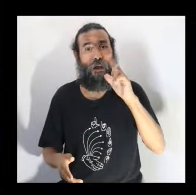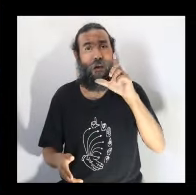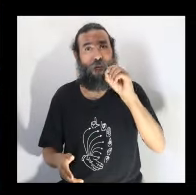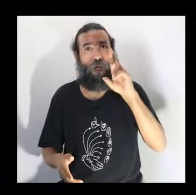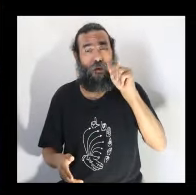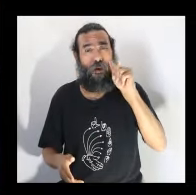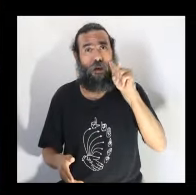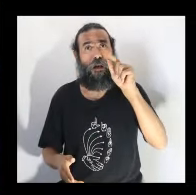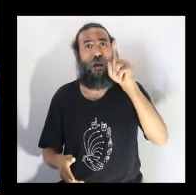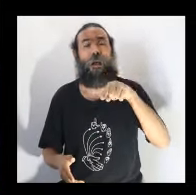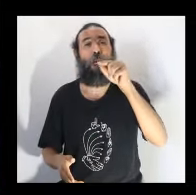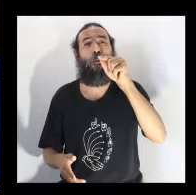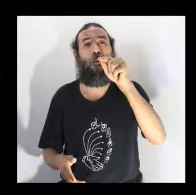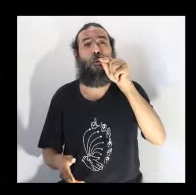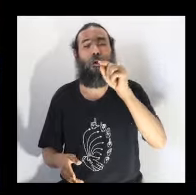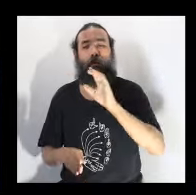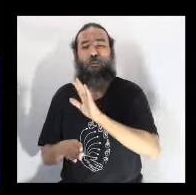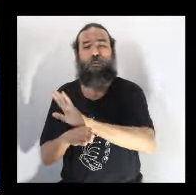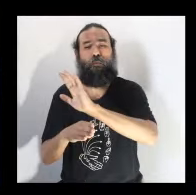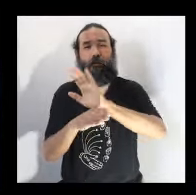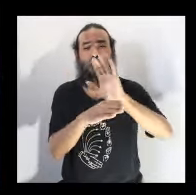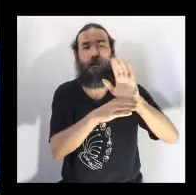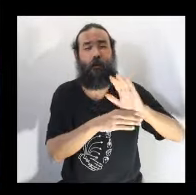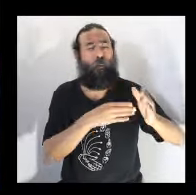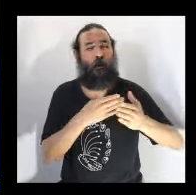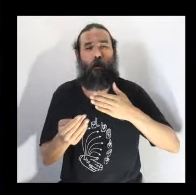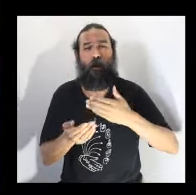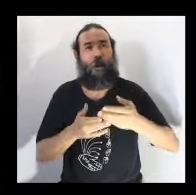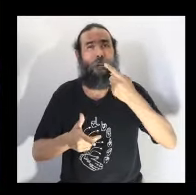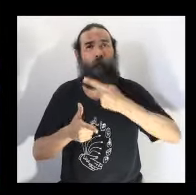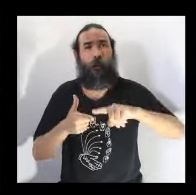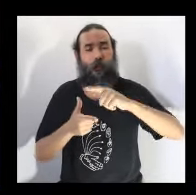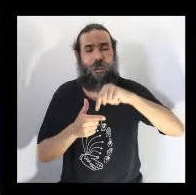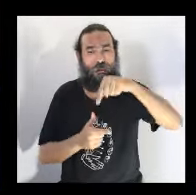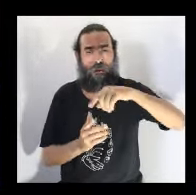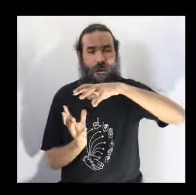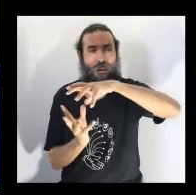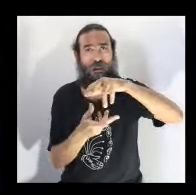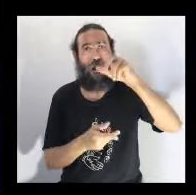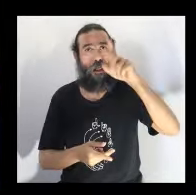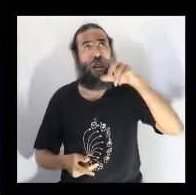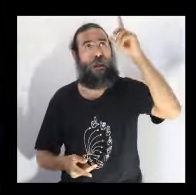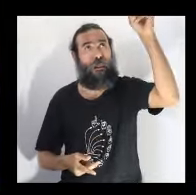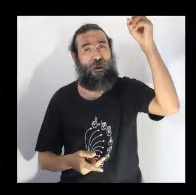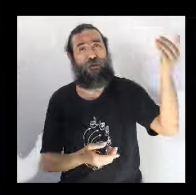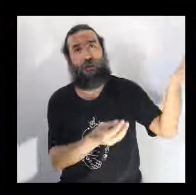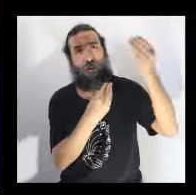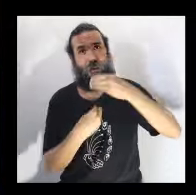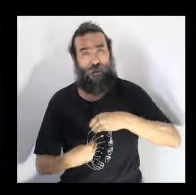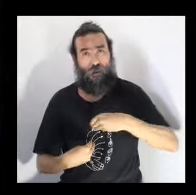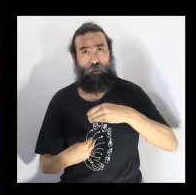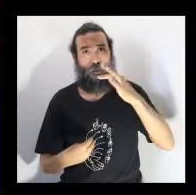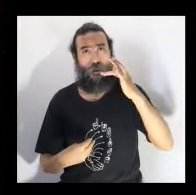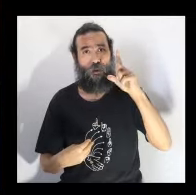e era doutor na terra para tratar qualquer mal e foi deus que deixou na terra para o